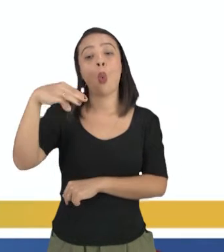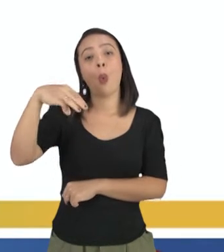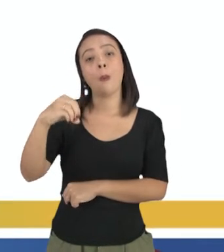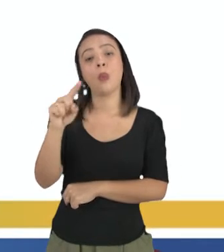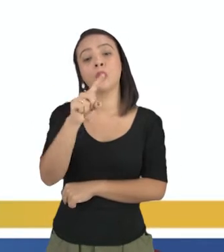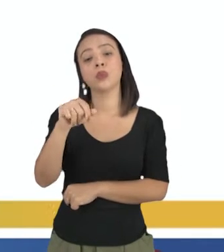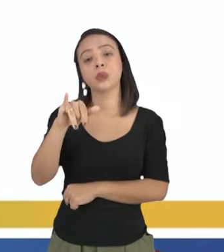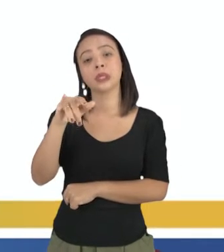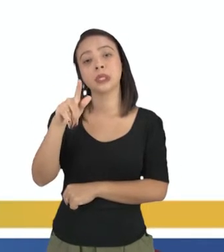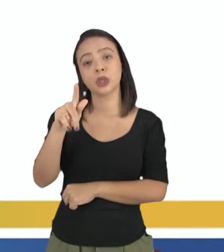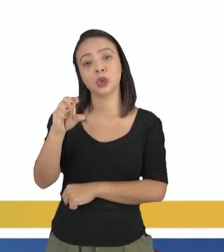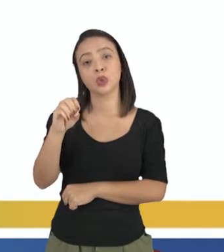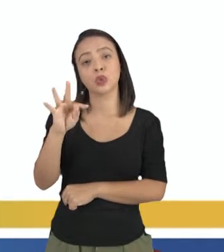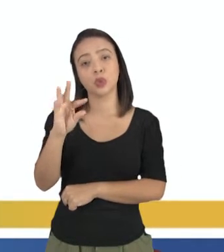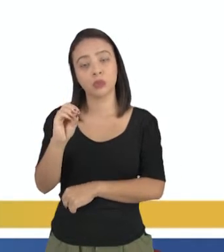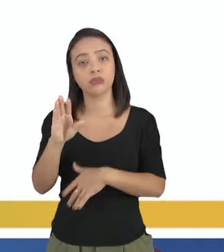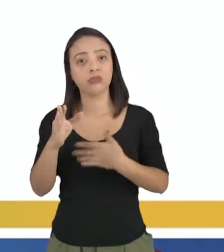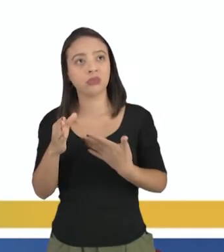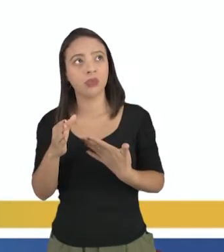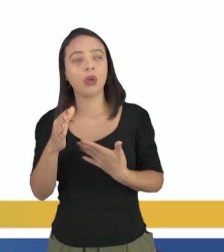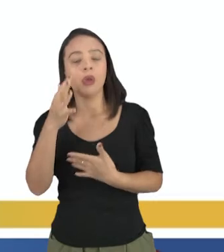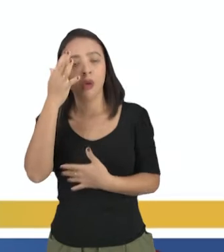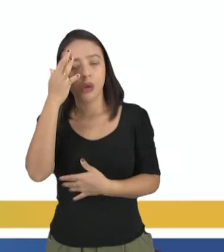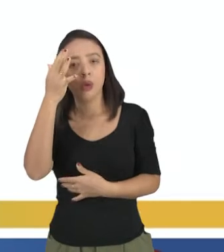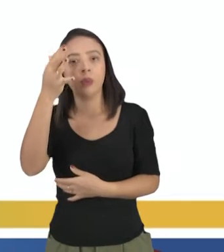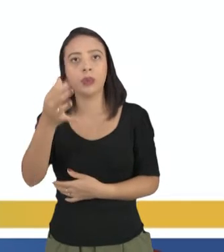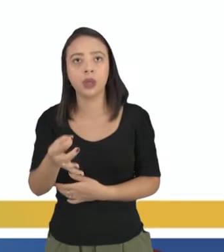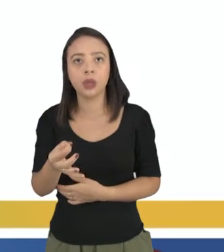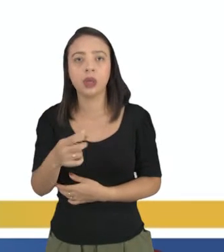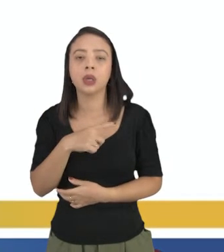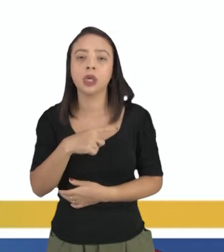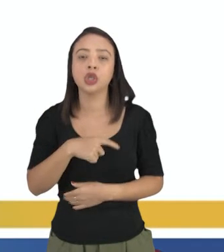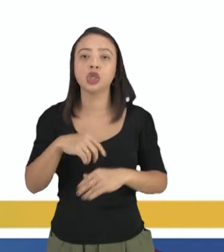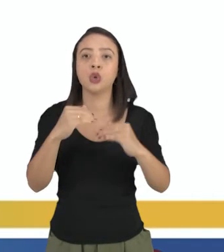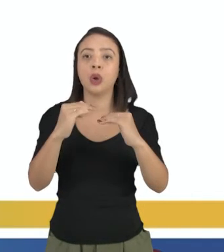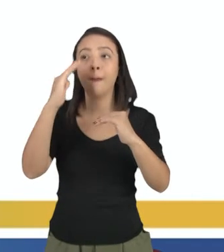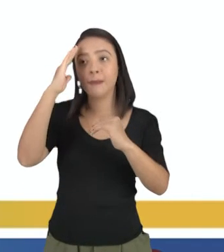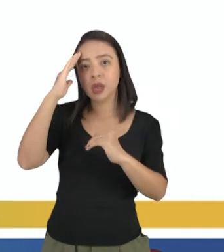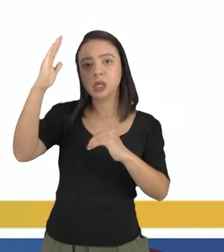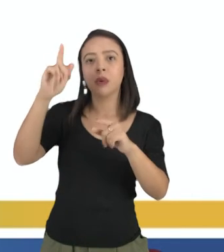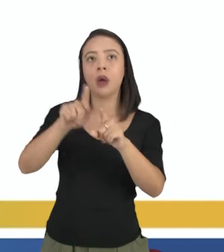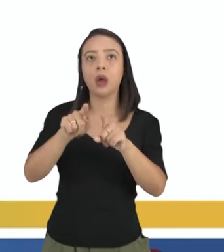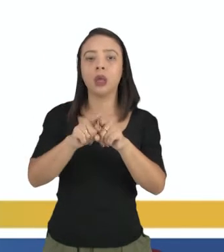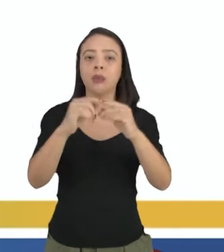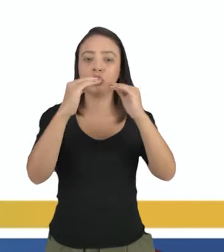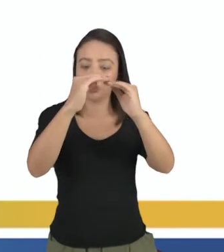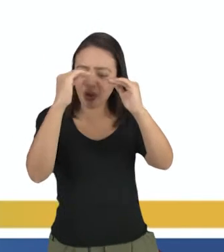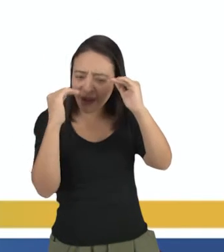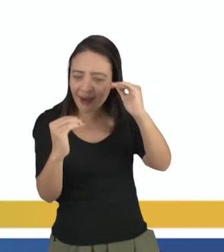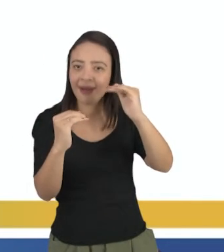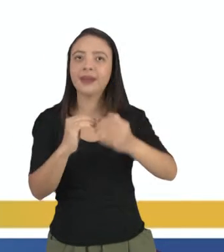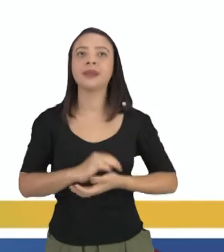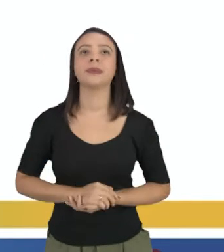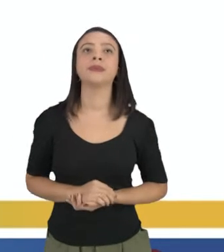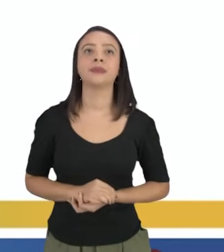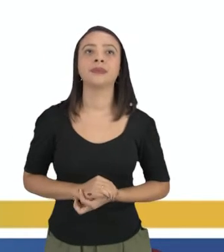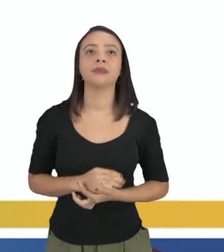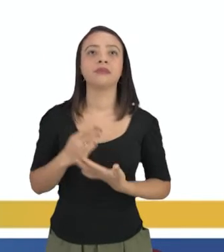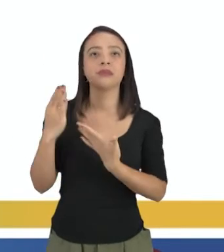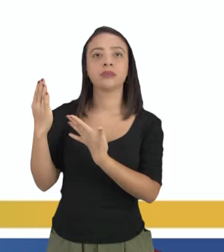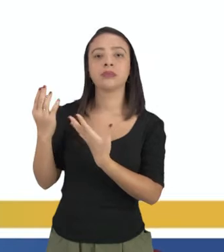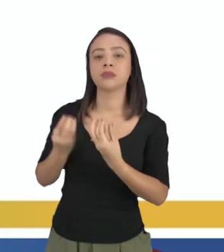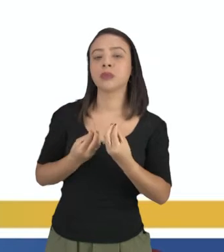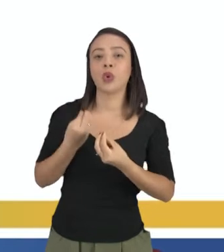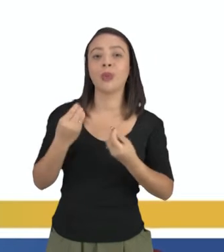Então, assim, dessa forma, ele descobriu os fatores dominantes e os fatores recessivos. Aí aqui, gente, é só uma noção